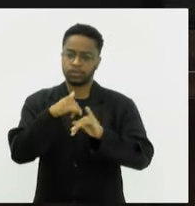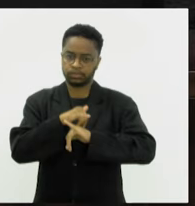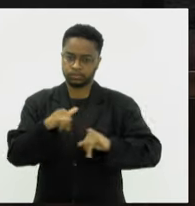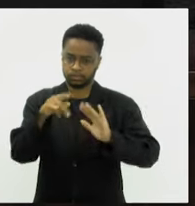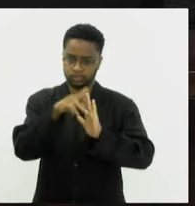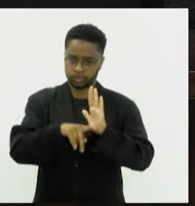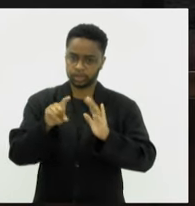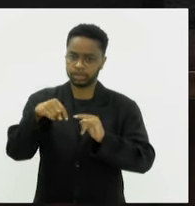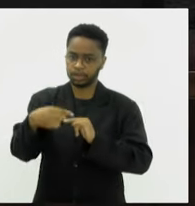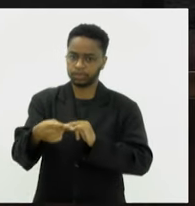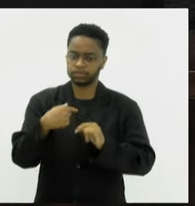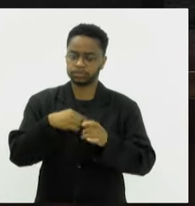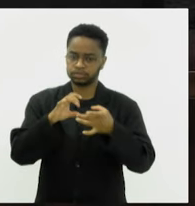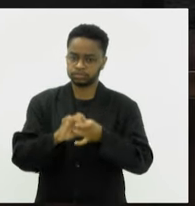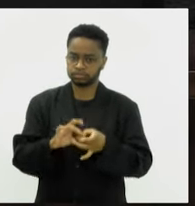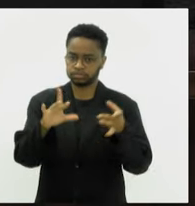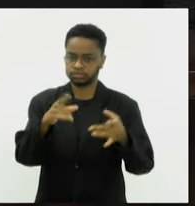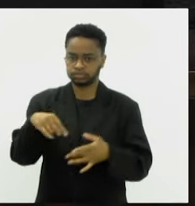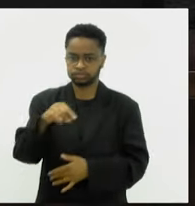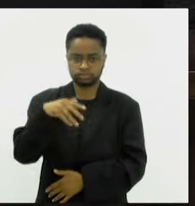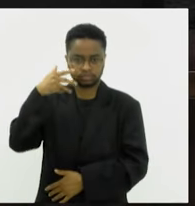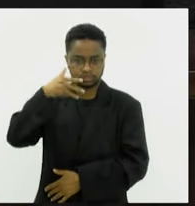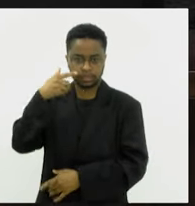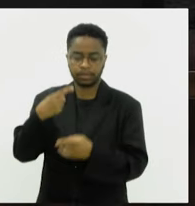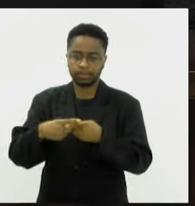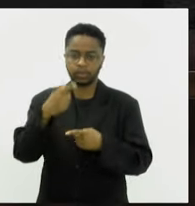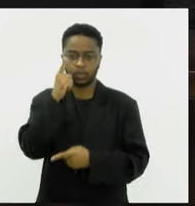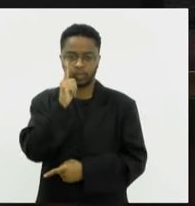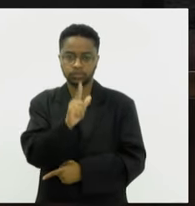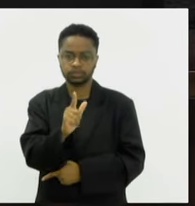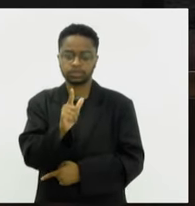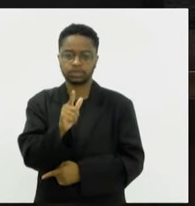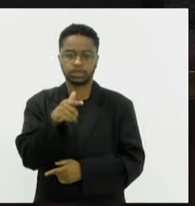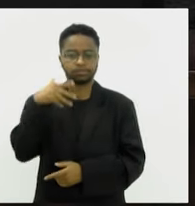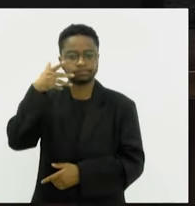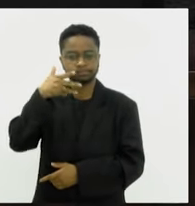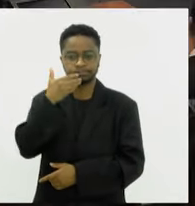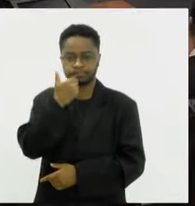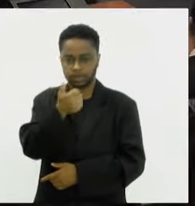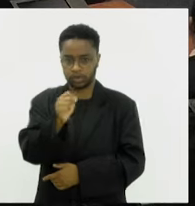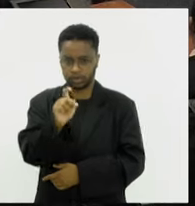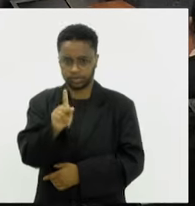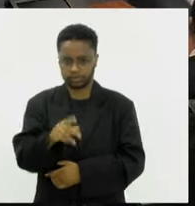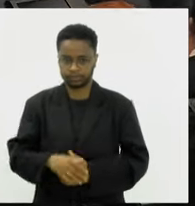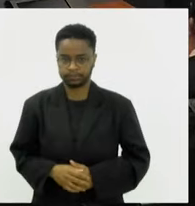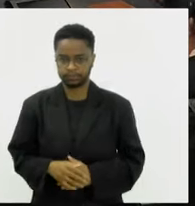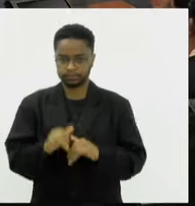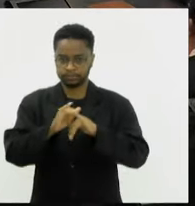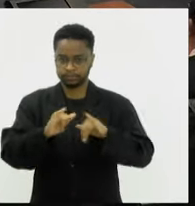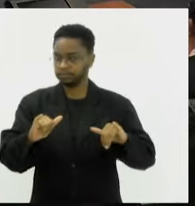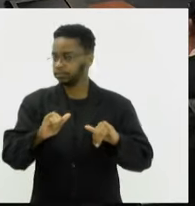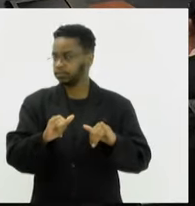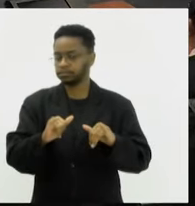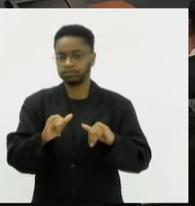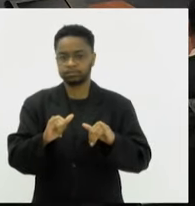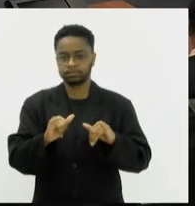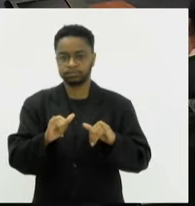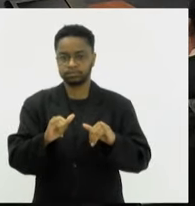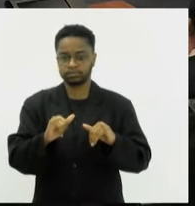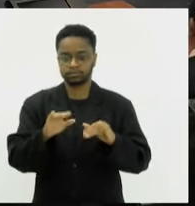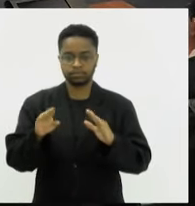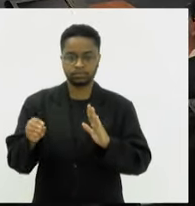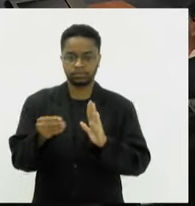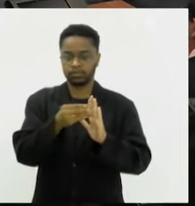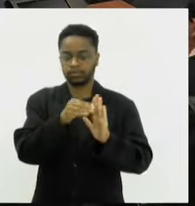projeto e já abro pela ordem, porque aí vocês conseguem explanar melhor. Anuncio, incluindo a ordem do